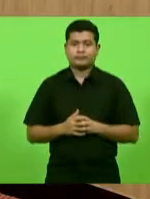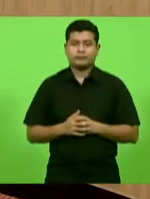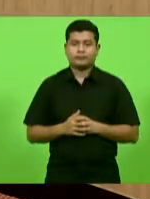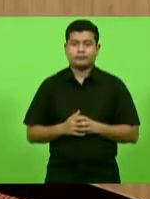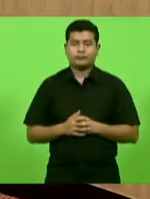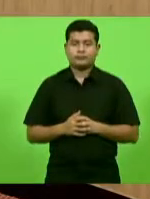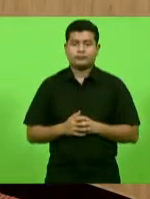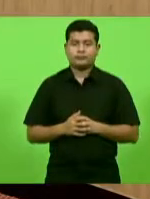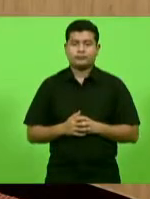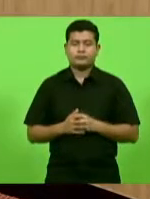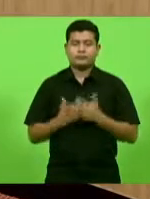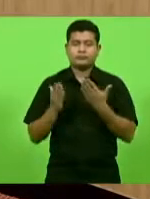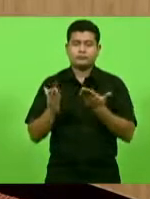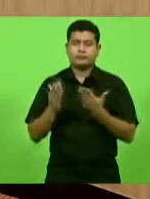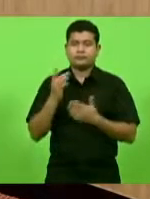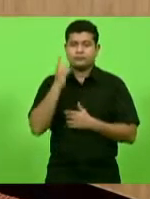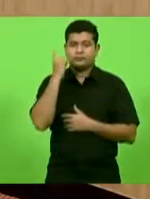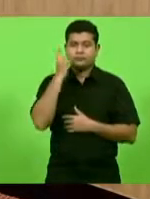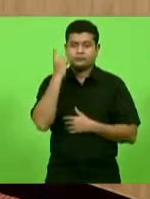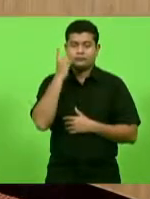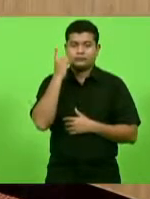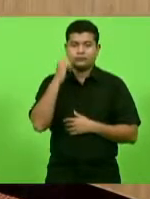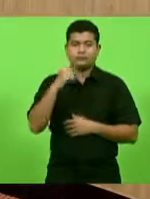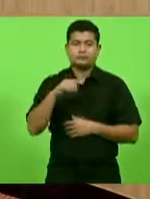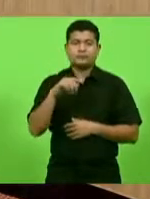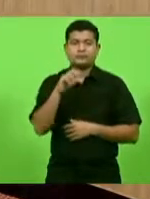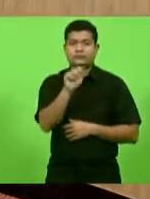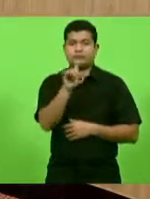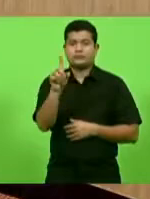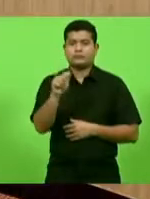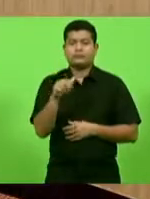Como vota a deputada Ada De Luca?